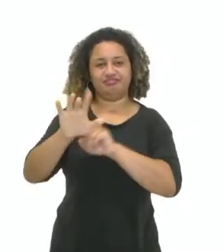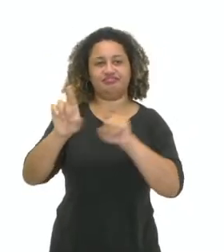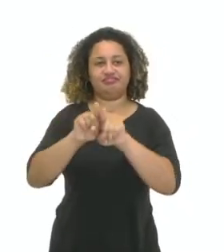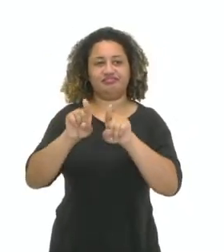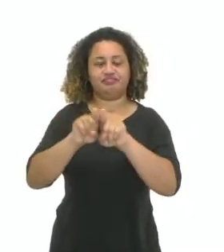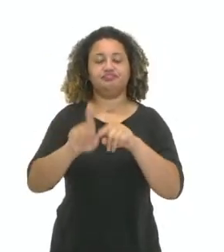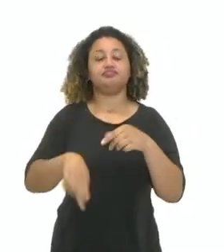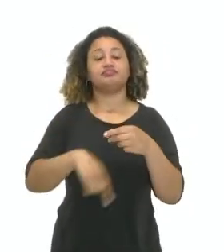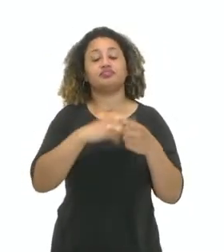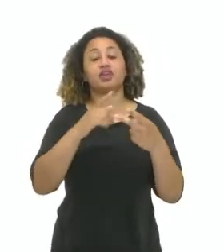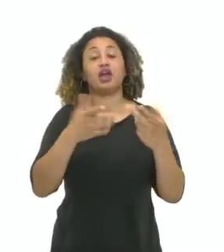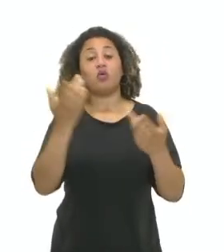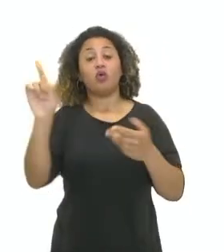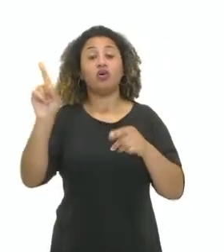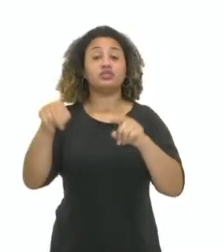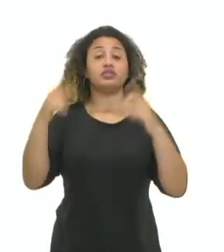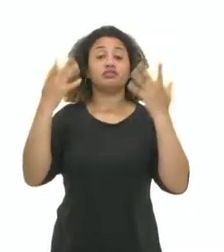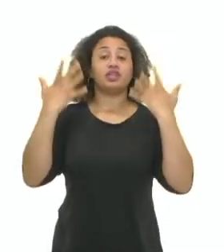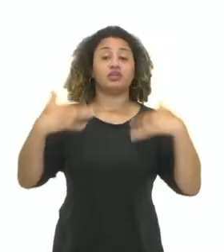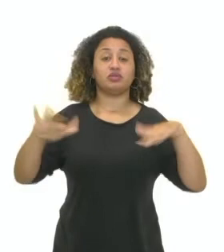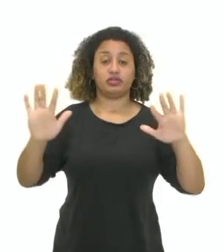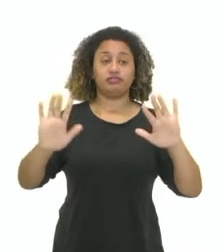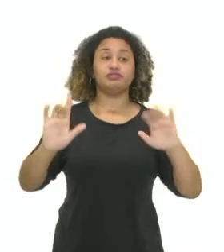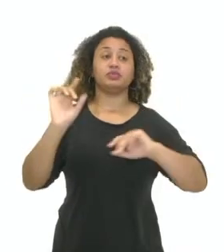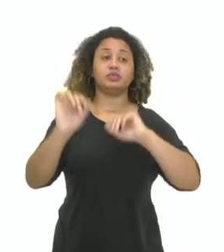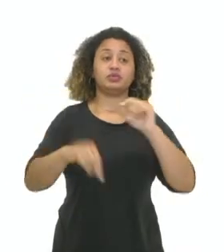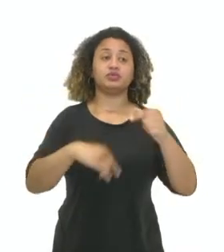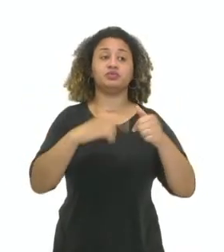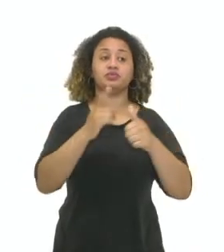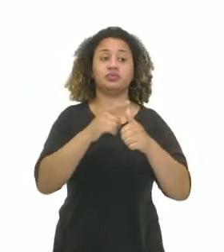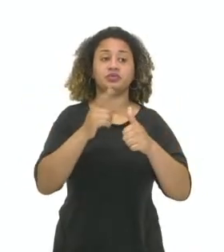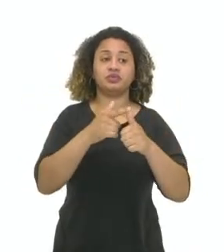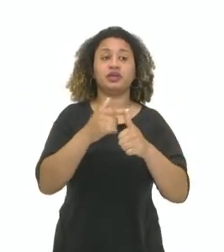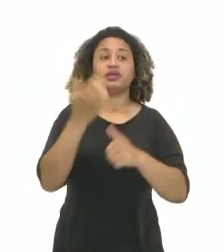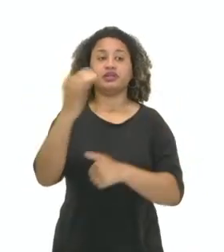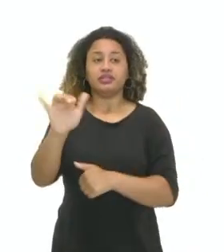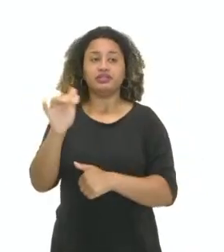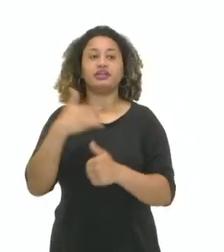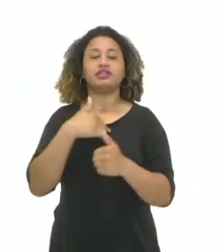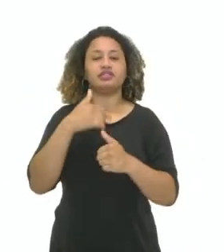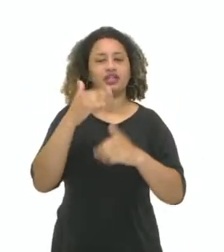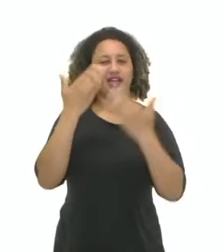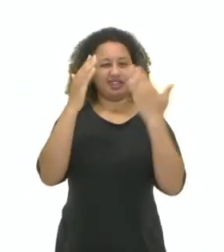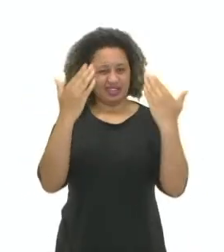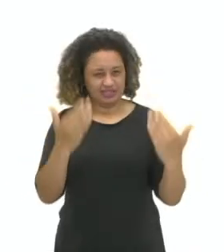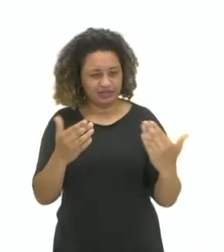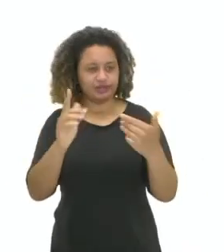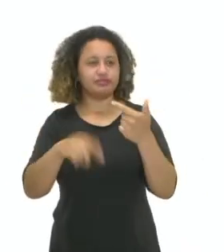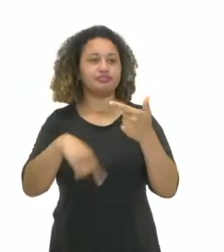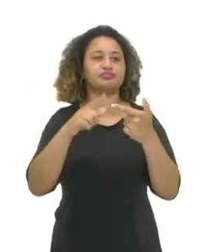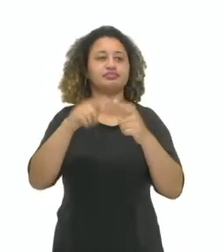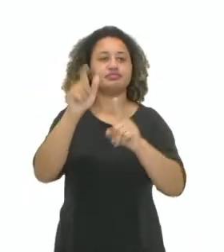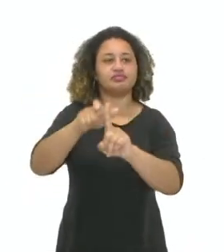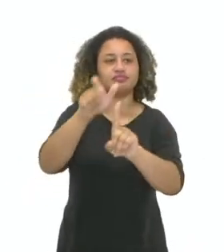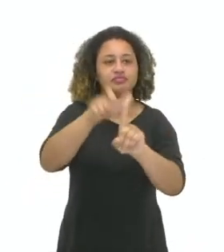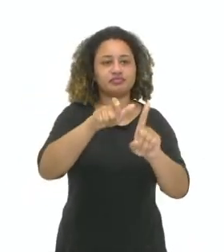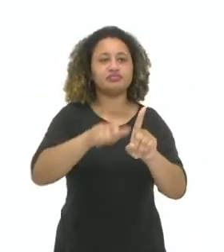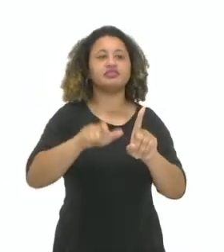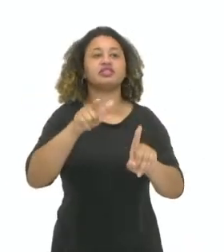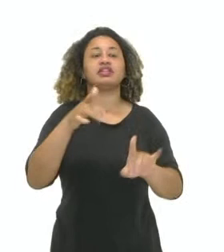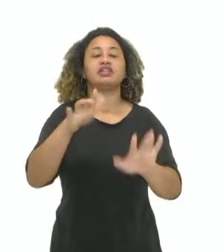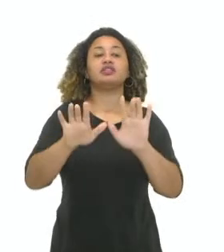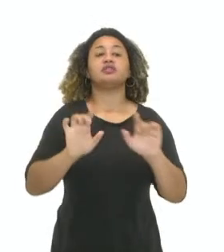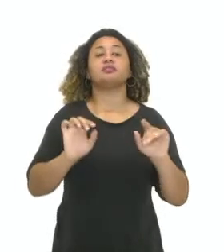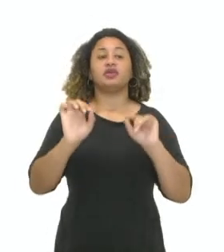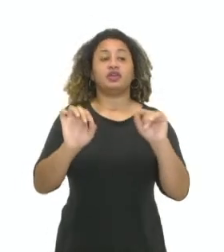concomitantemente, a ciência como instrumento de análise, as personagens eram condicionadas pelo